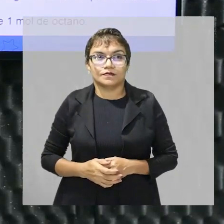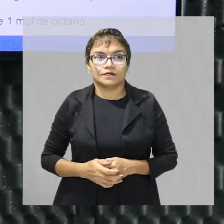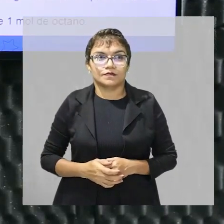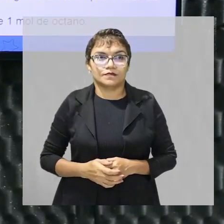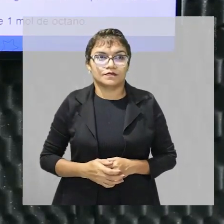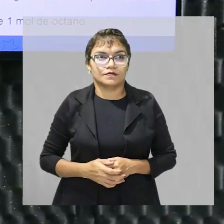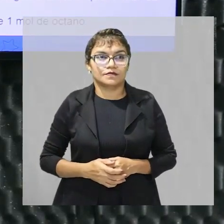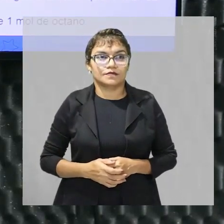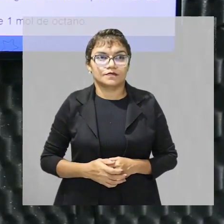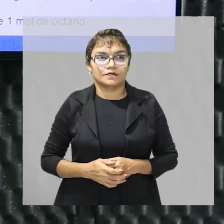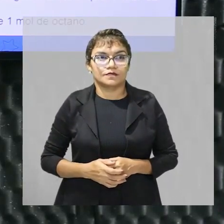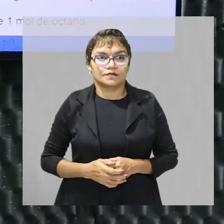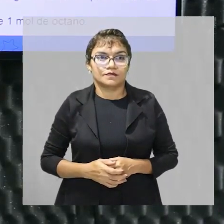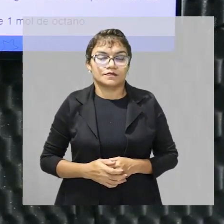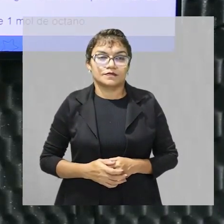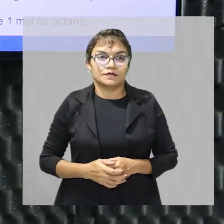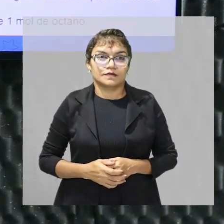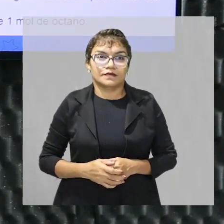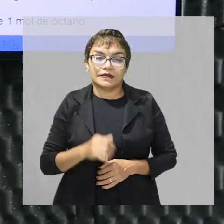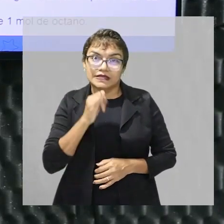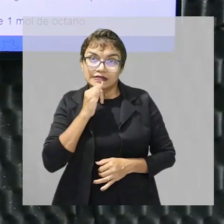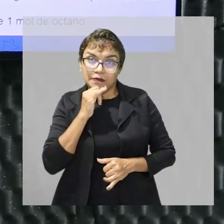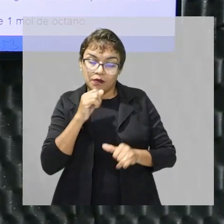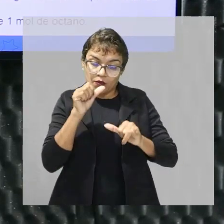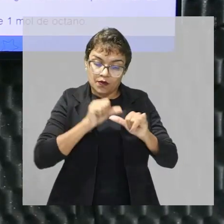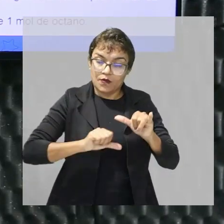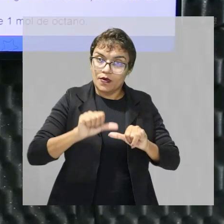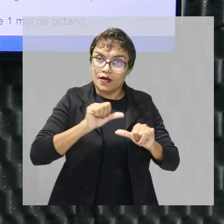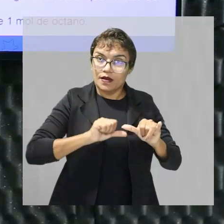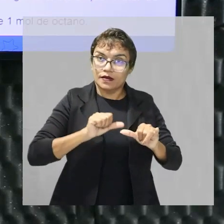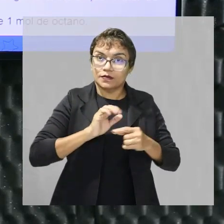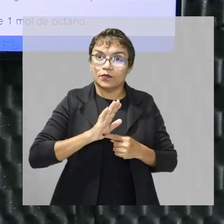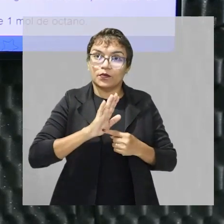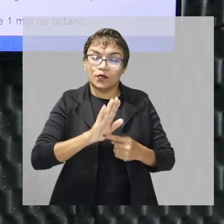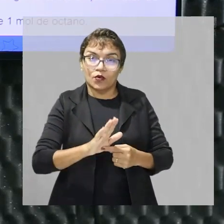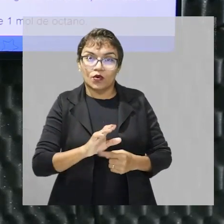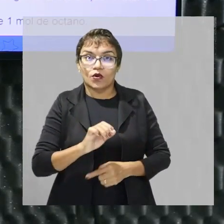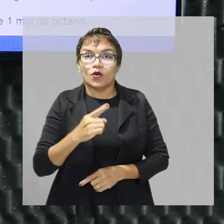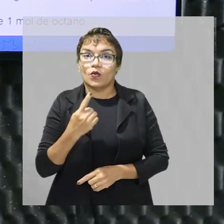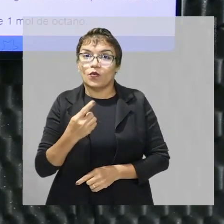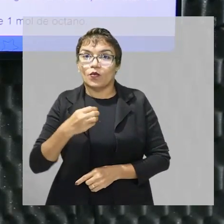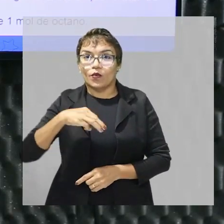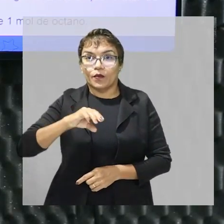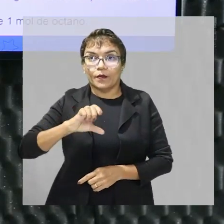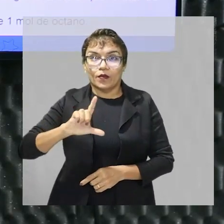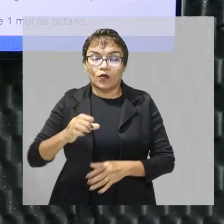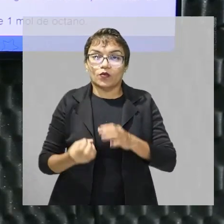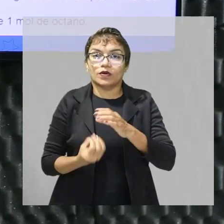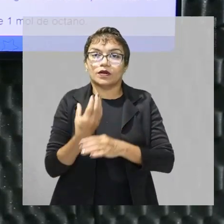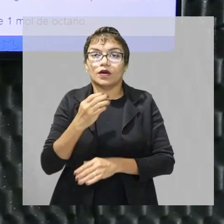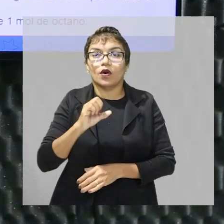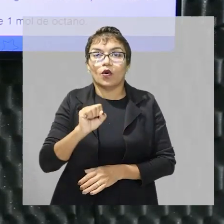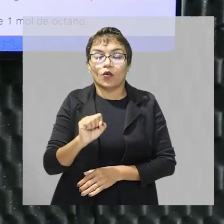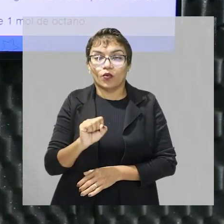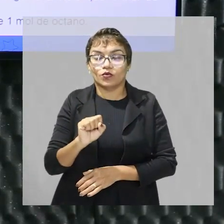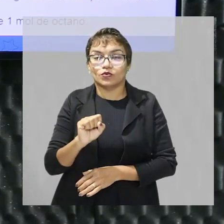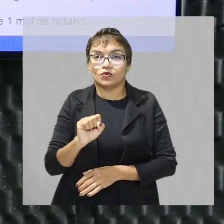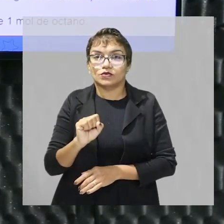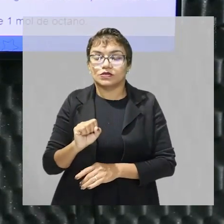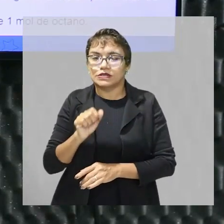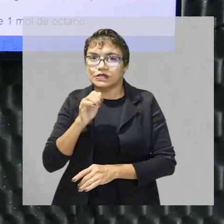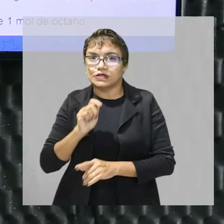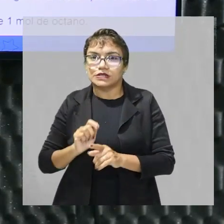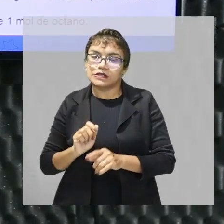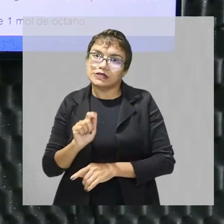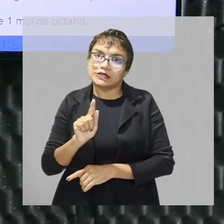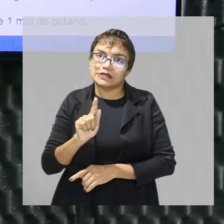etanol. Bom, segundo essa reação, 1 mol produz 8 de gás carbônico. Se